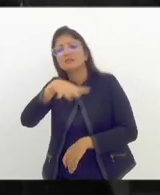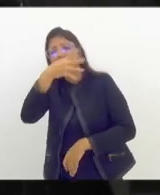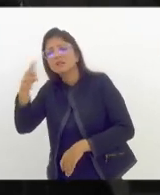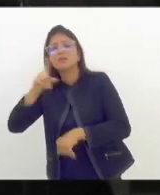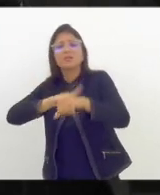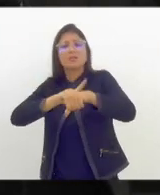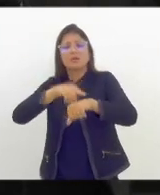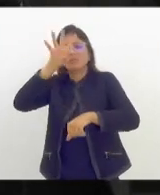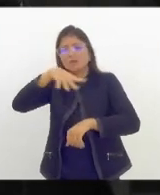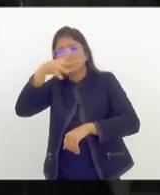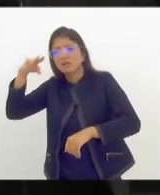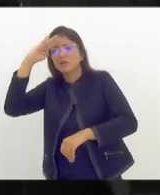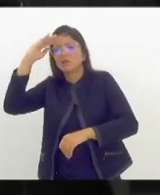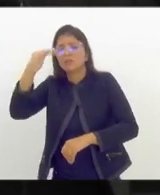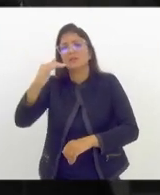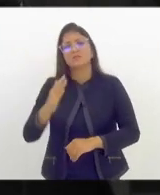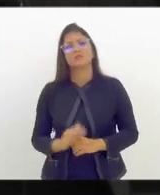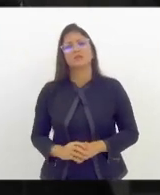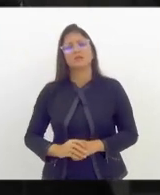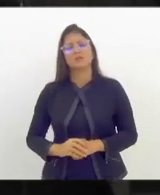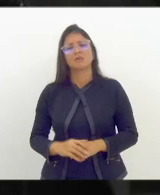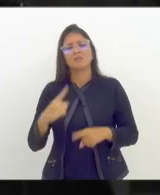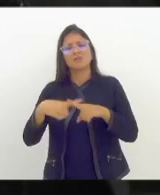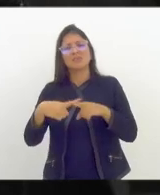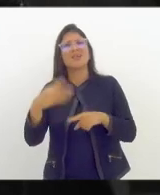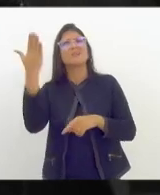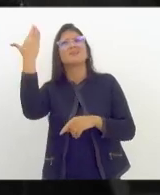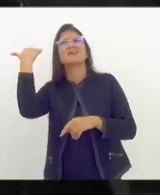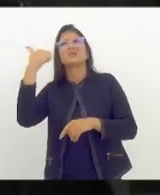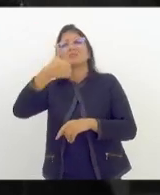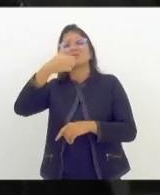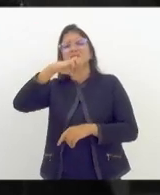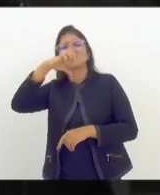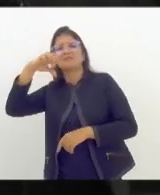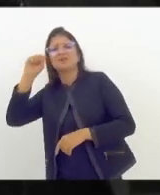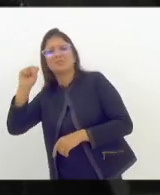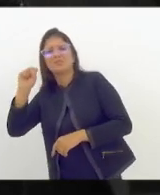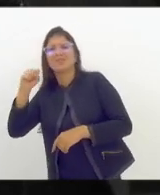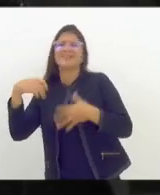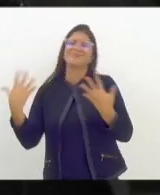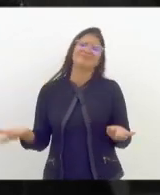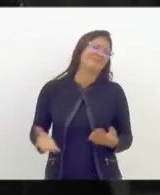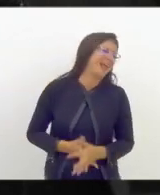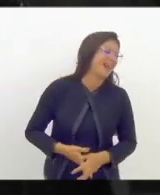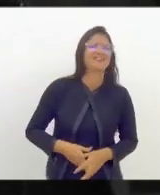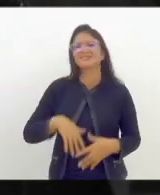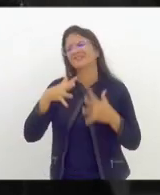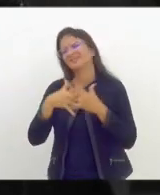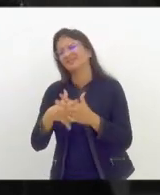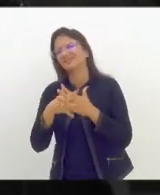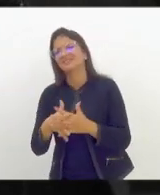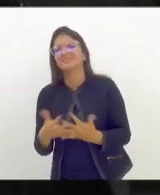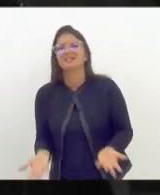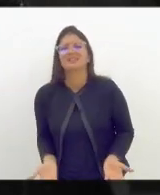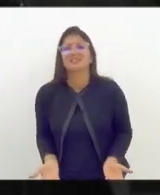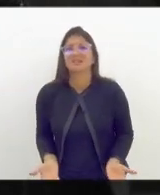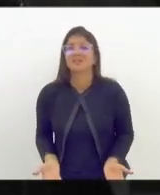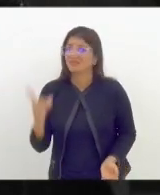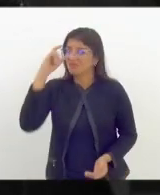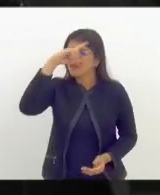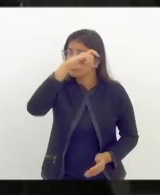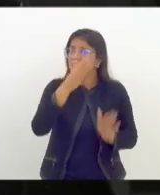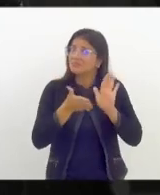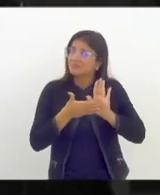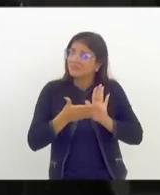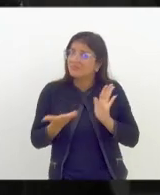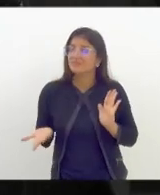original, quando da concessão, que data de 1998. Então, veja a complexidade dessa pauta. Nós estamos ainda em